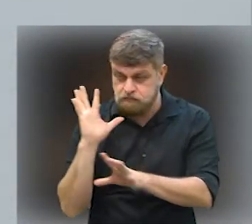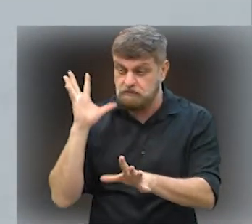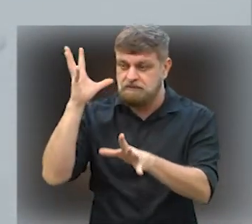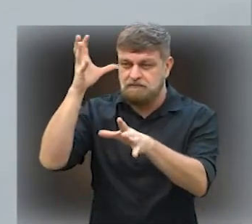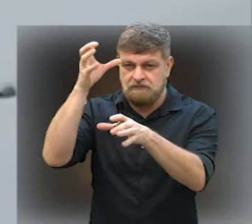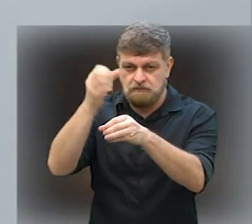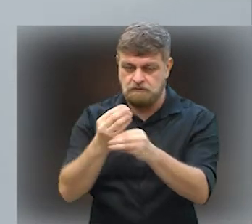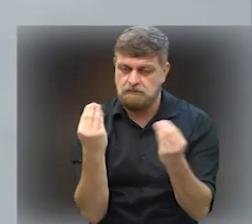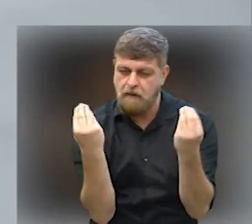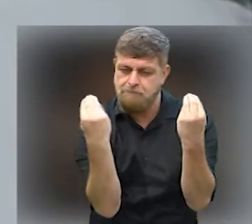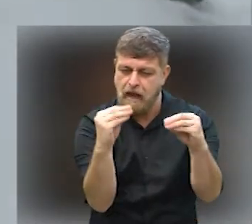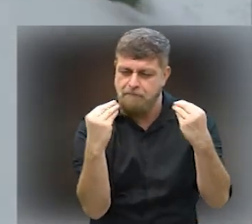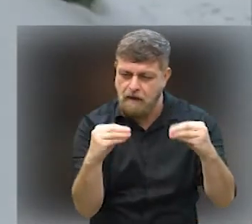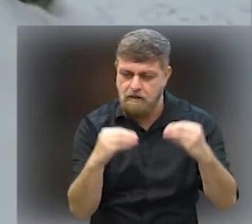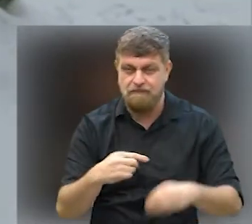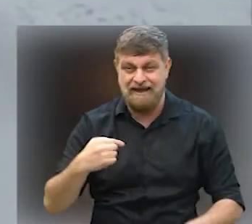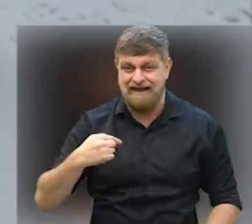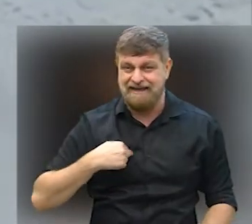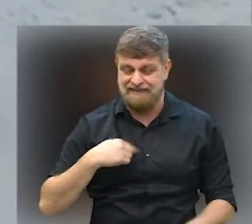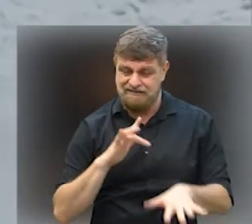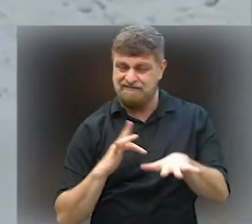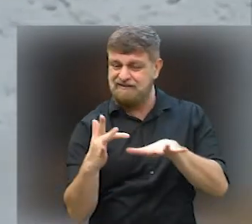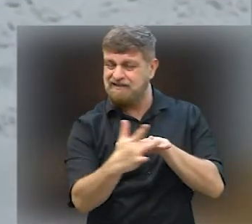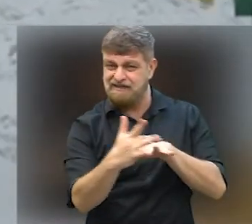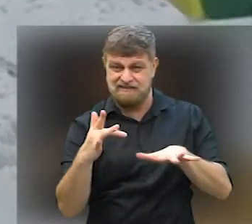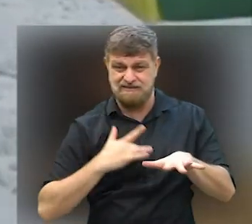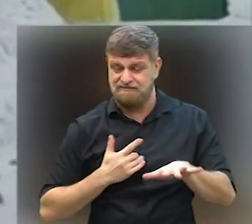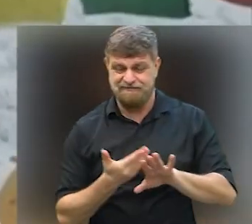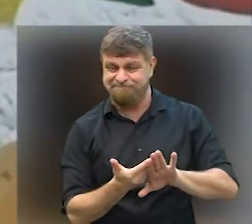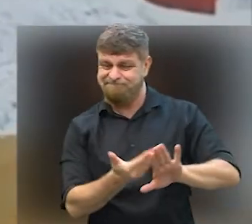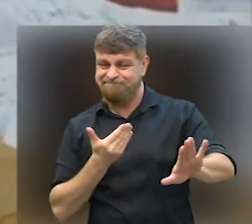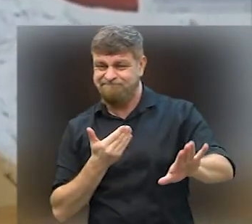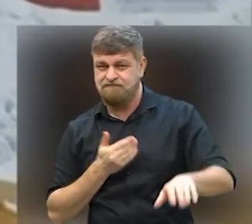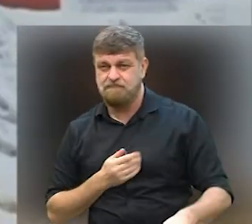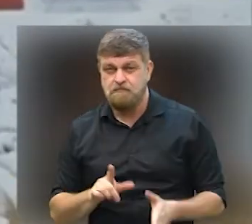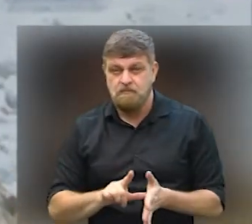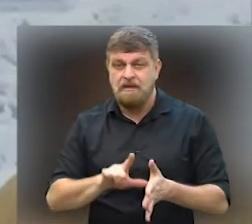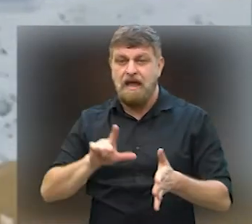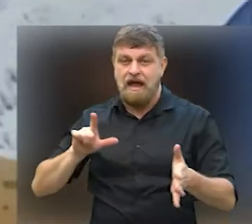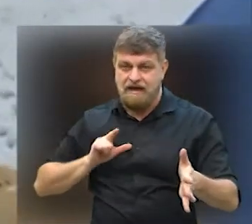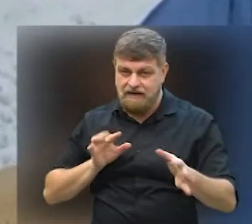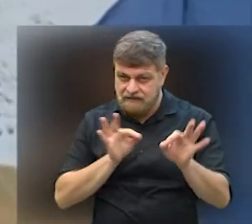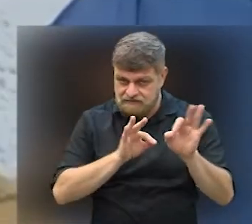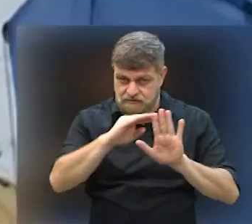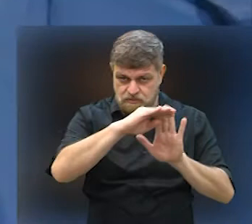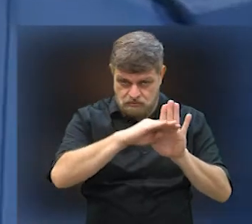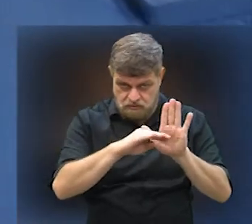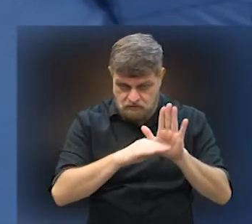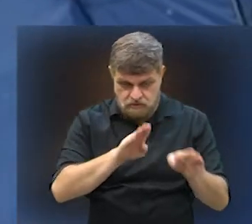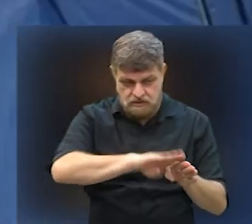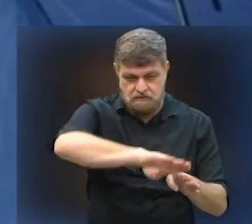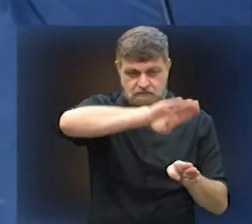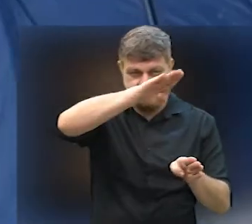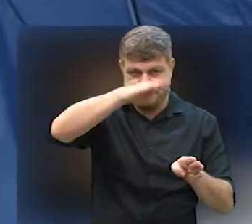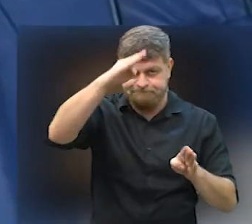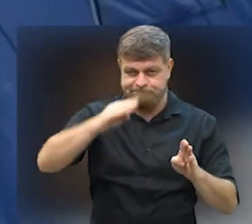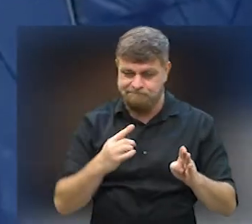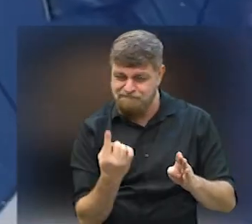momentos? Eu nunca fui muito de alimentar redes sociais até antes do início desse projeto Areta no